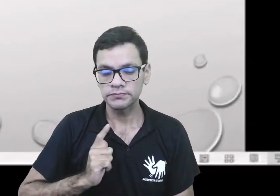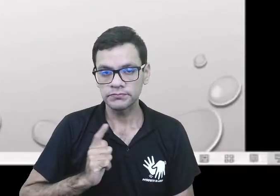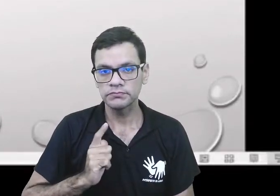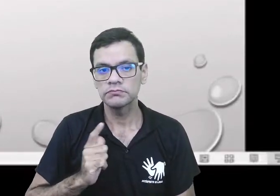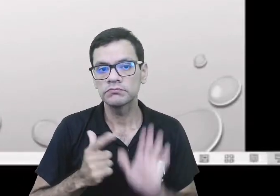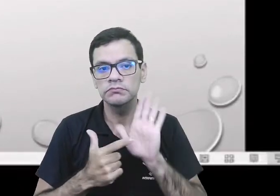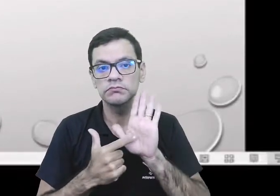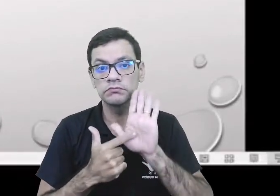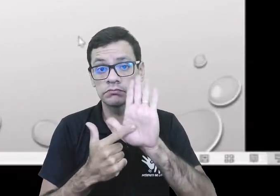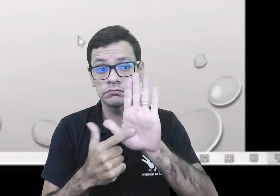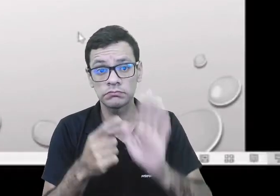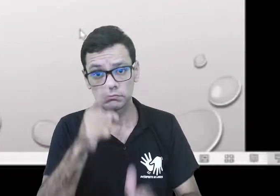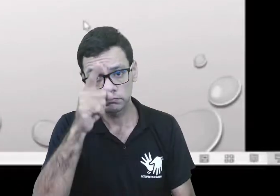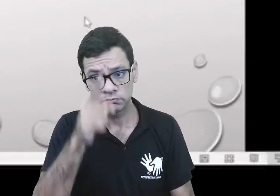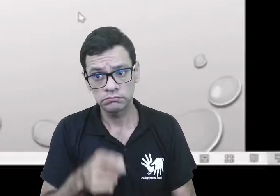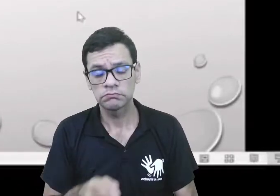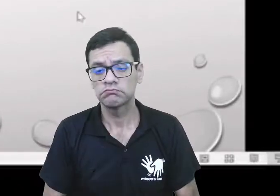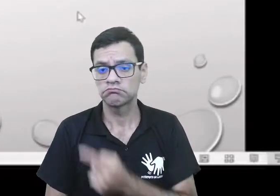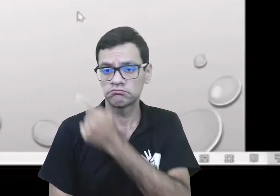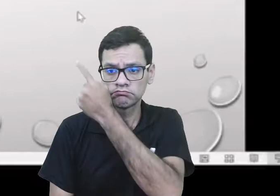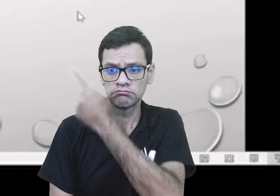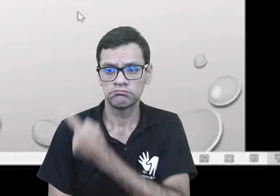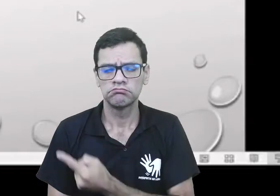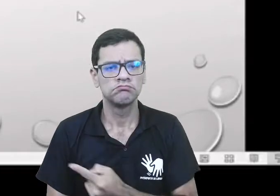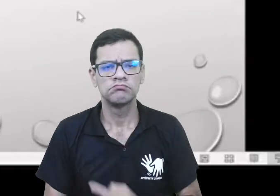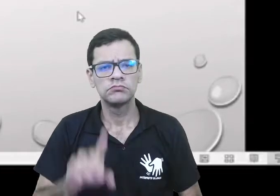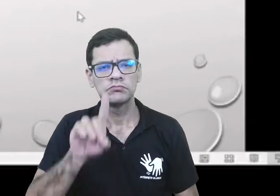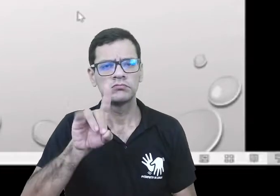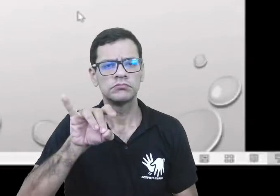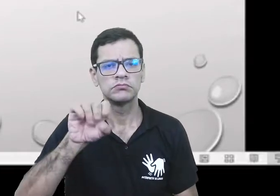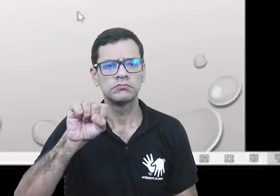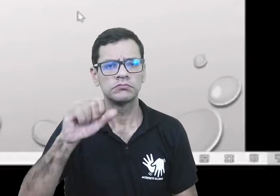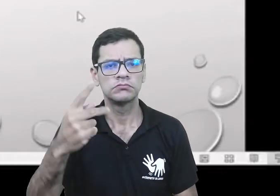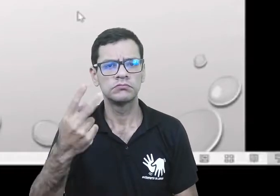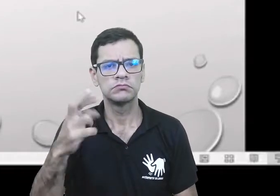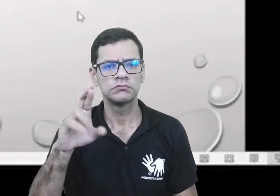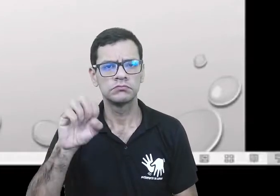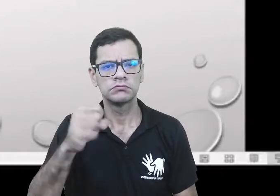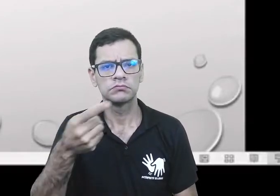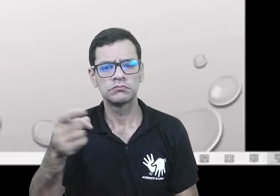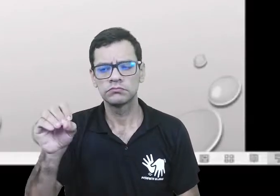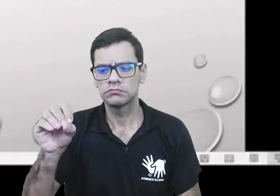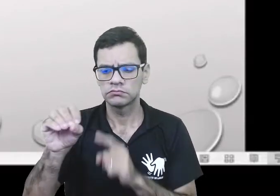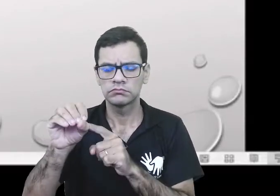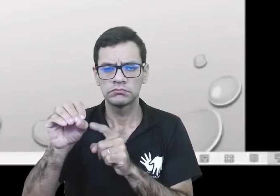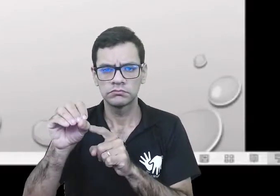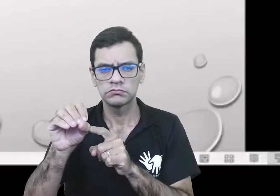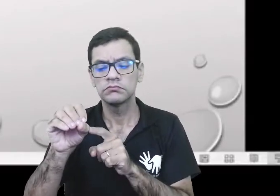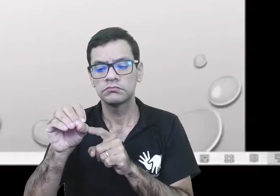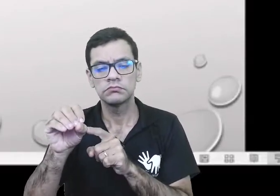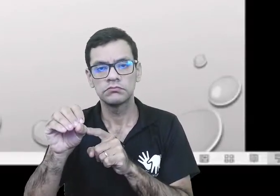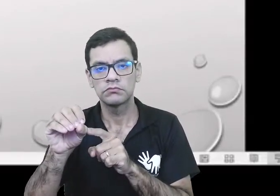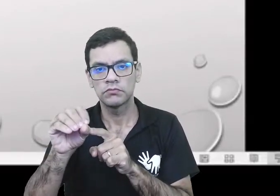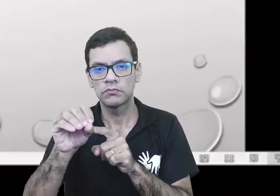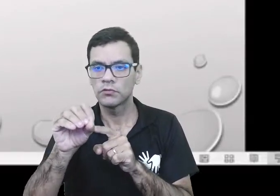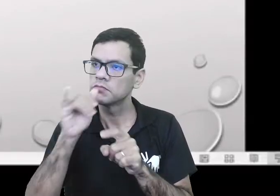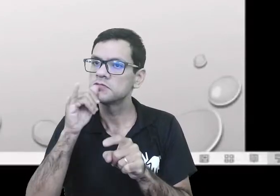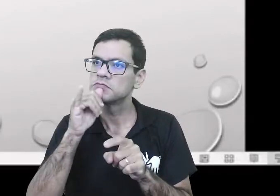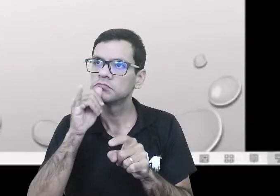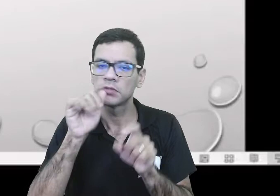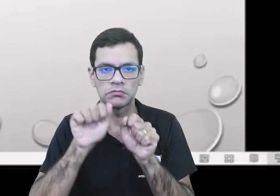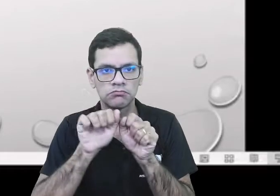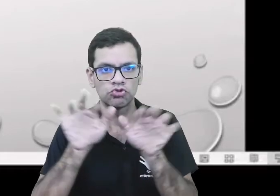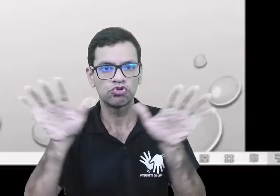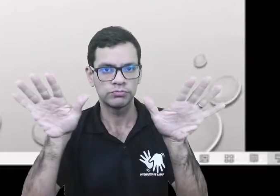pra gente, são dispersões, né? O que é uma dispersão? Quando alguma coisa está dispersa em outra coisa,